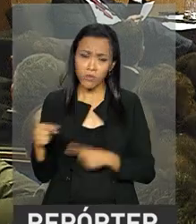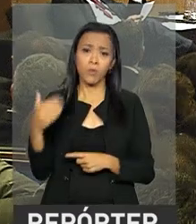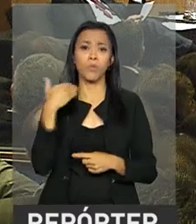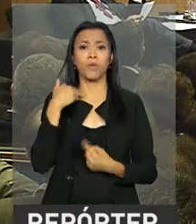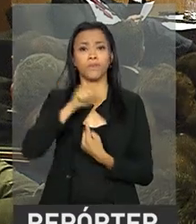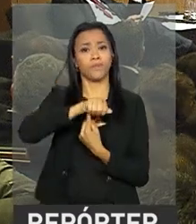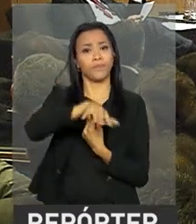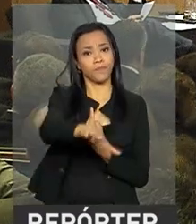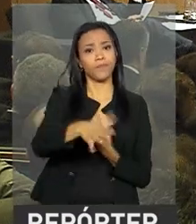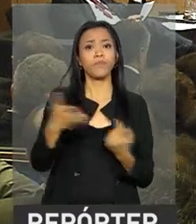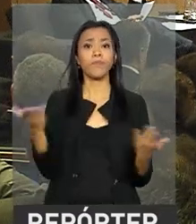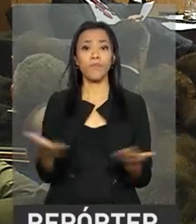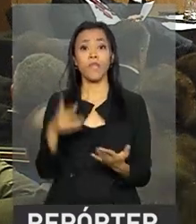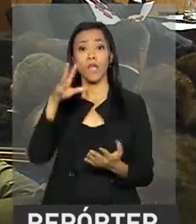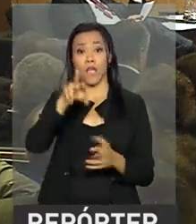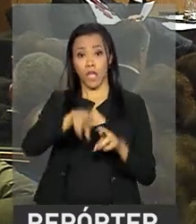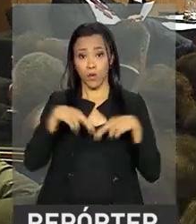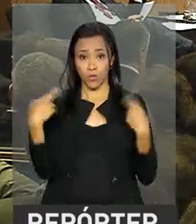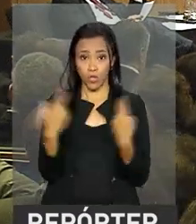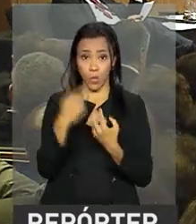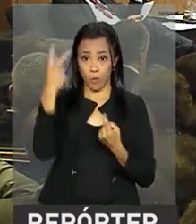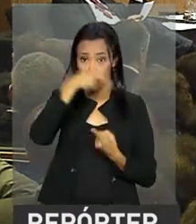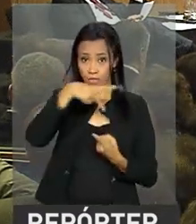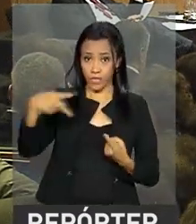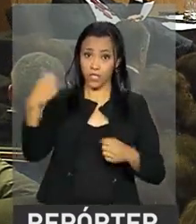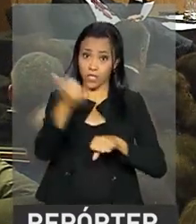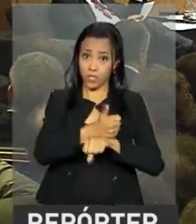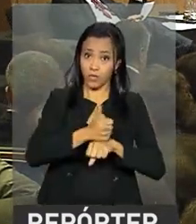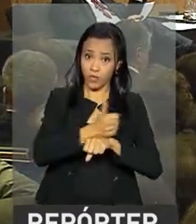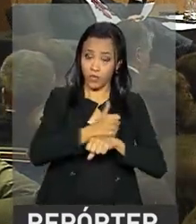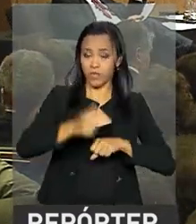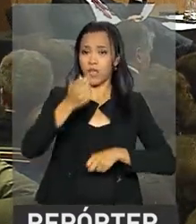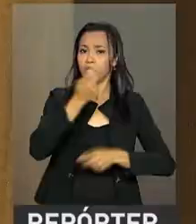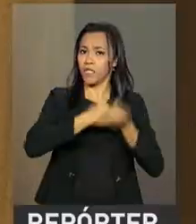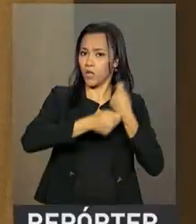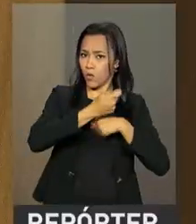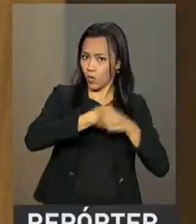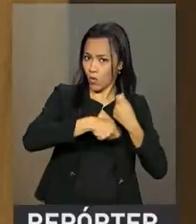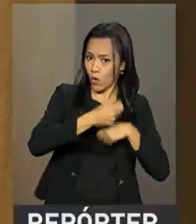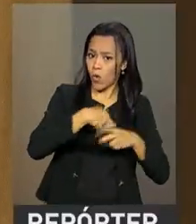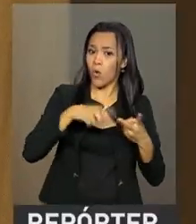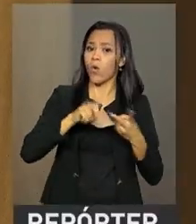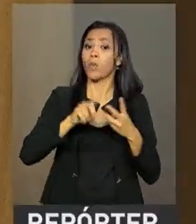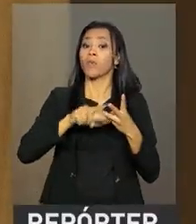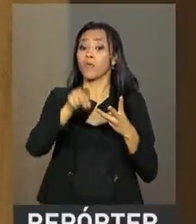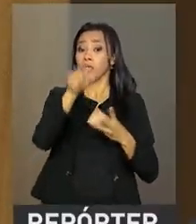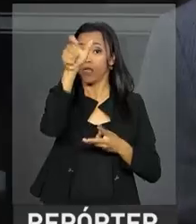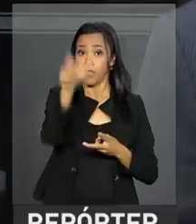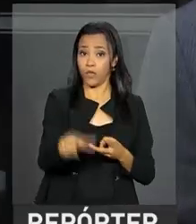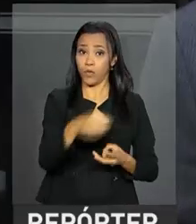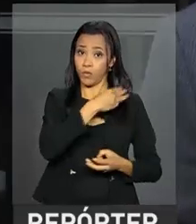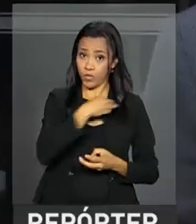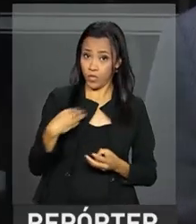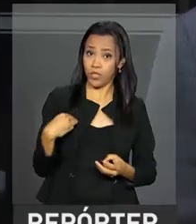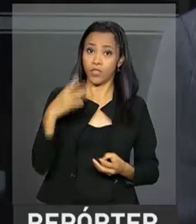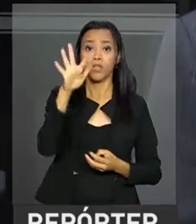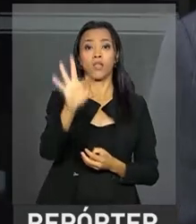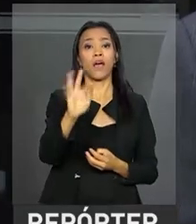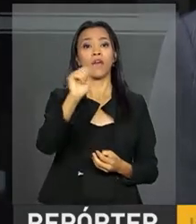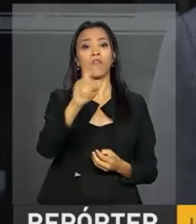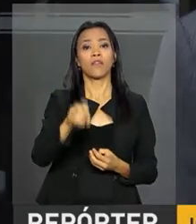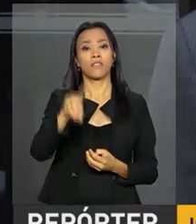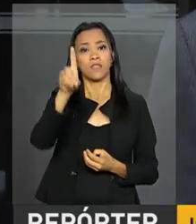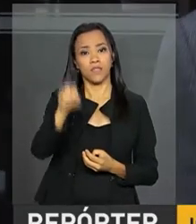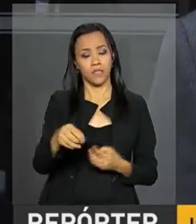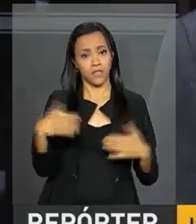central reuniu o idente economistas que também já comandaram o órgão e o ministro da Fazenda o Governo está adotando